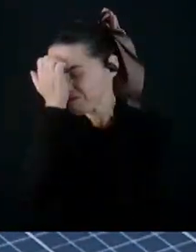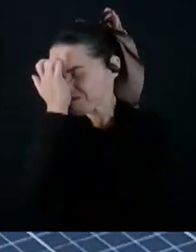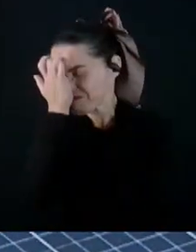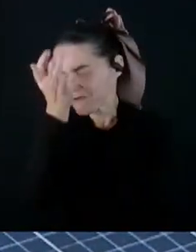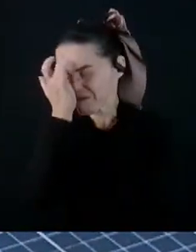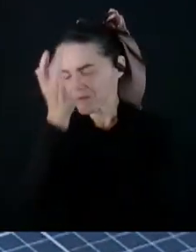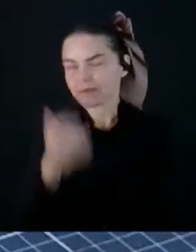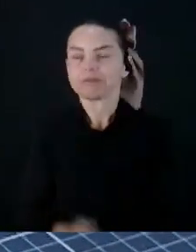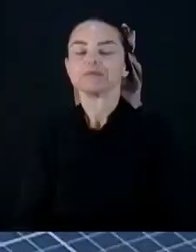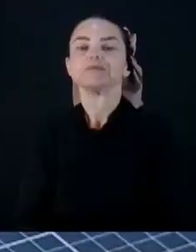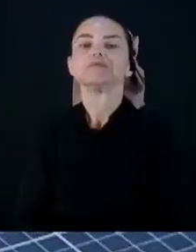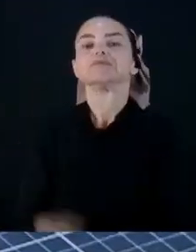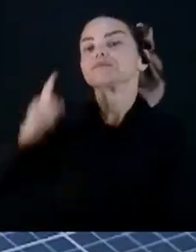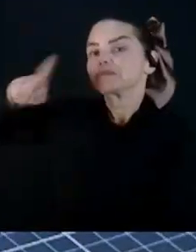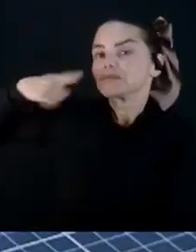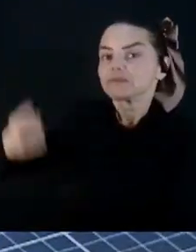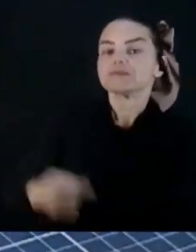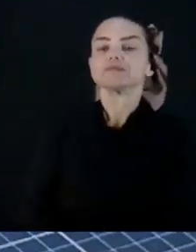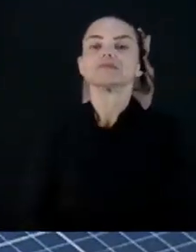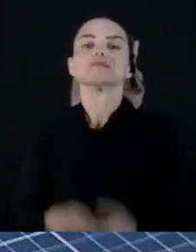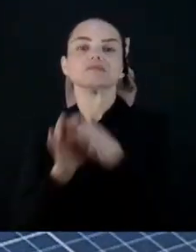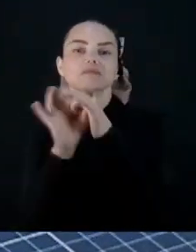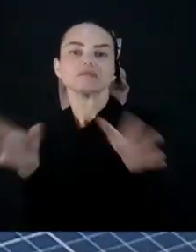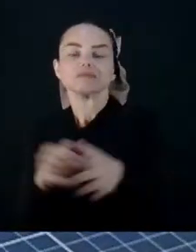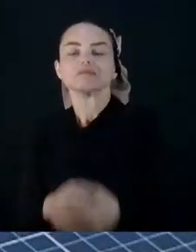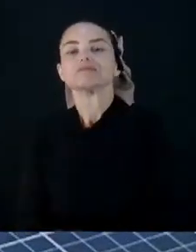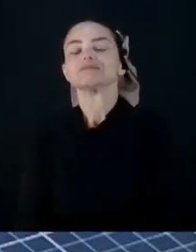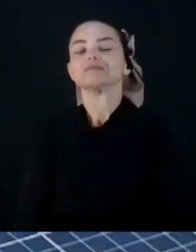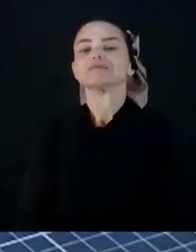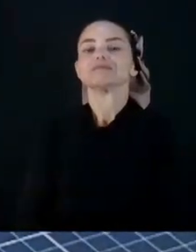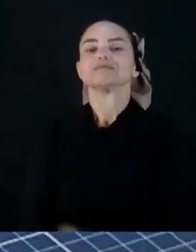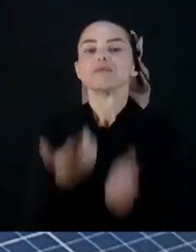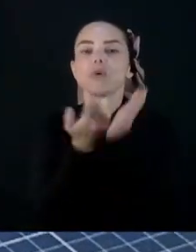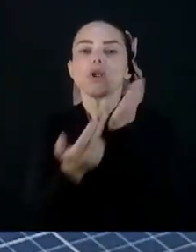E depois vamos disponibilizar o molde, é isso? Isso mesmo. Tá.